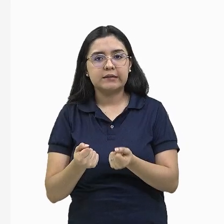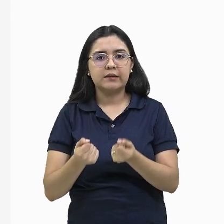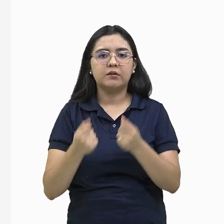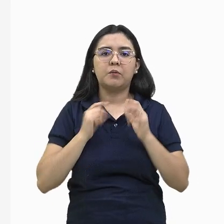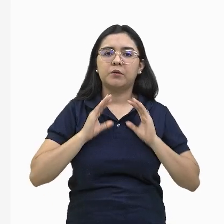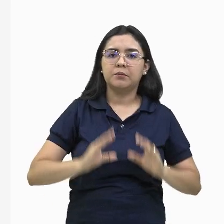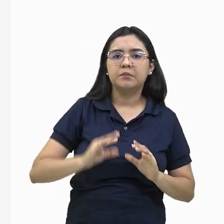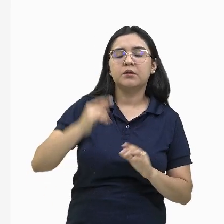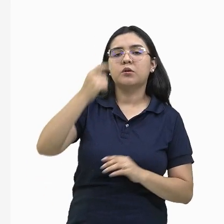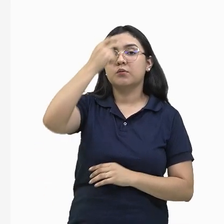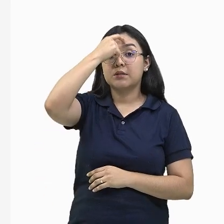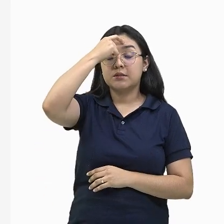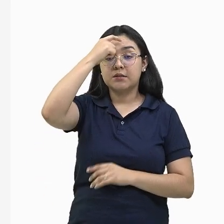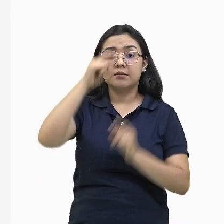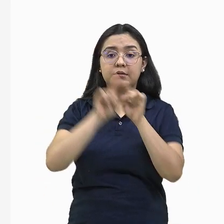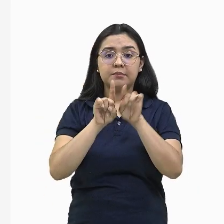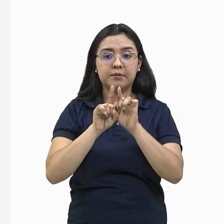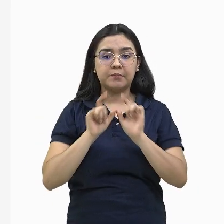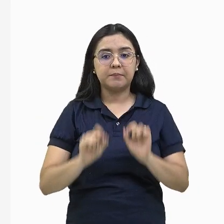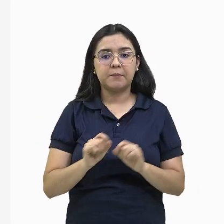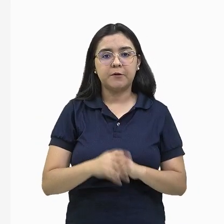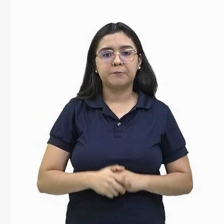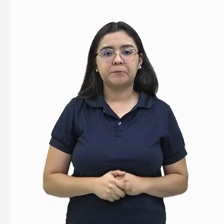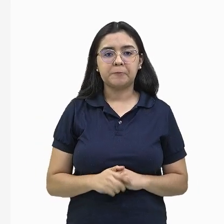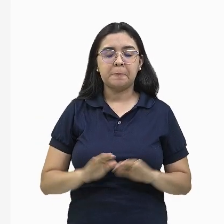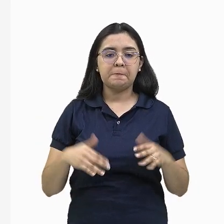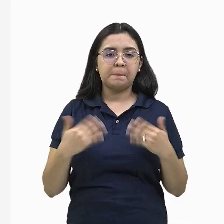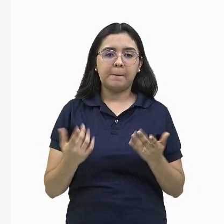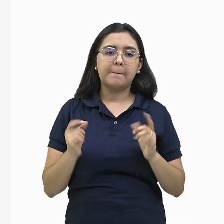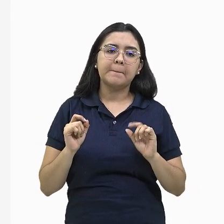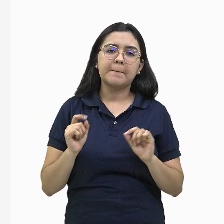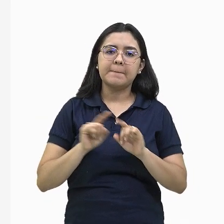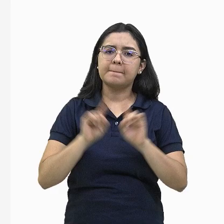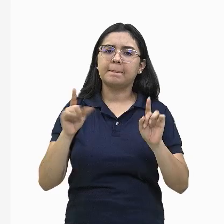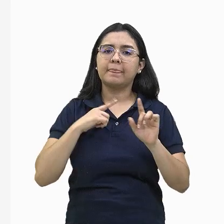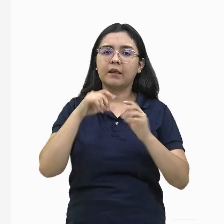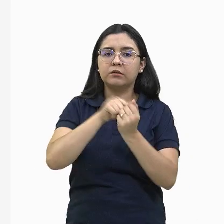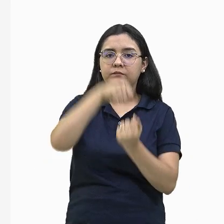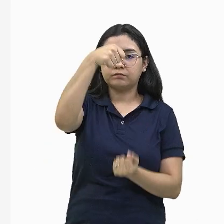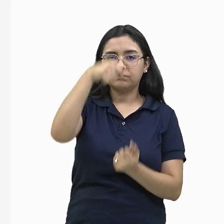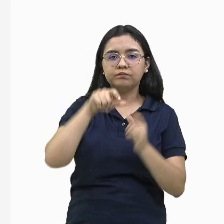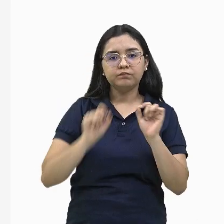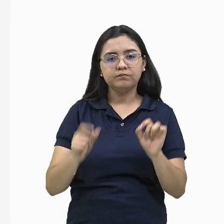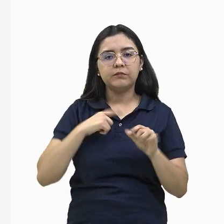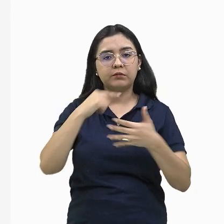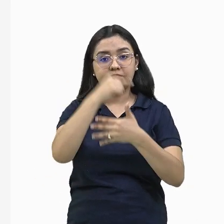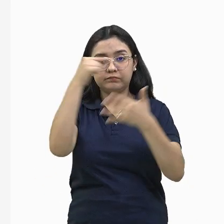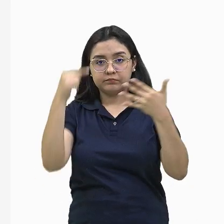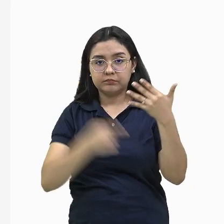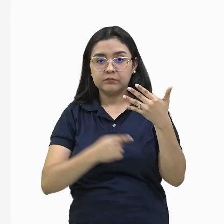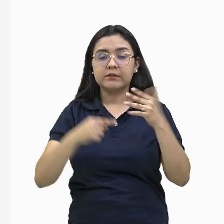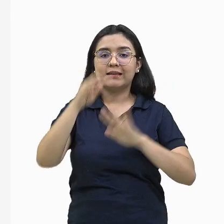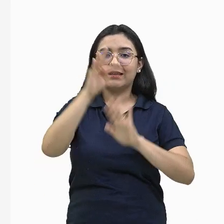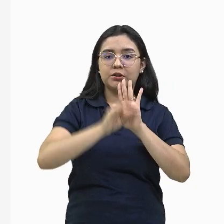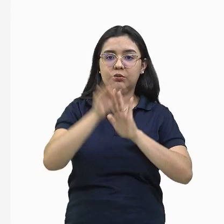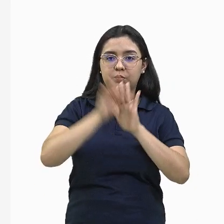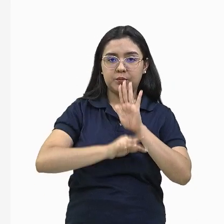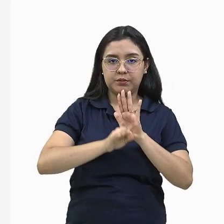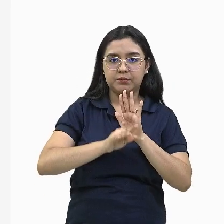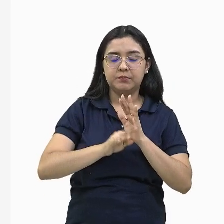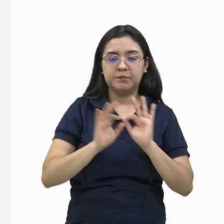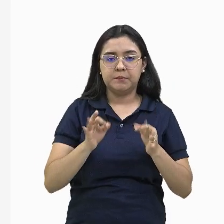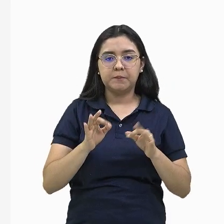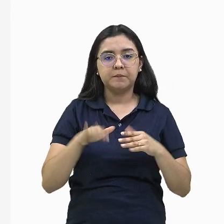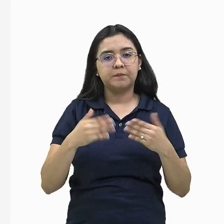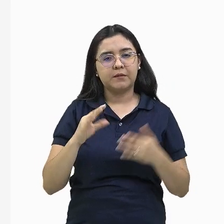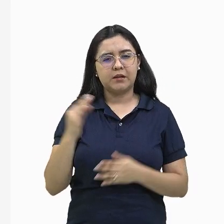comportamento, se conscientizar, certo? Então, para isso, o cartaz articula elementos textuais. E